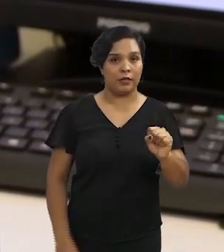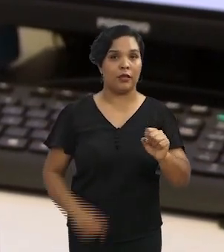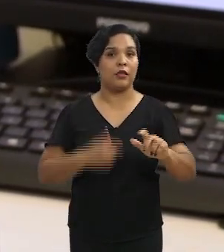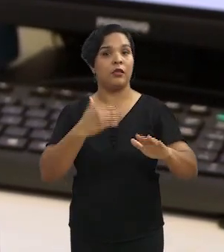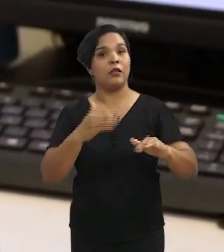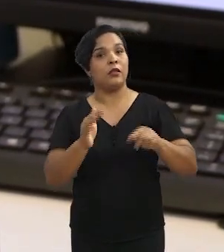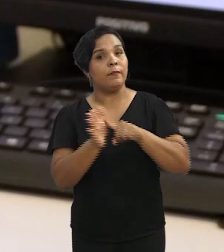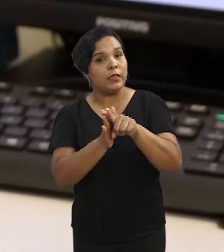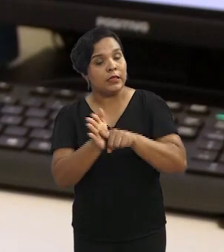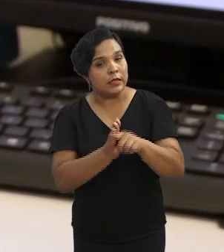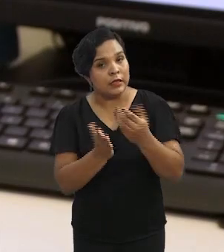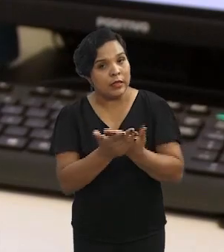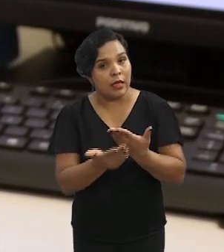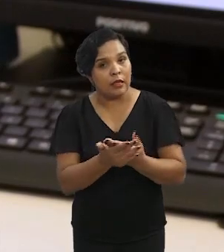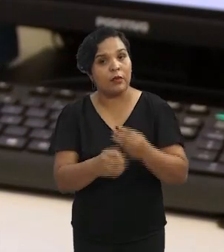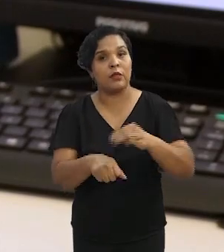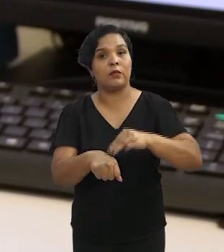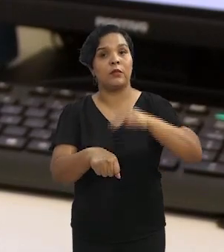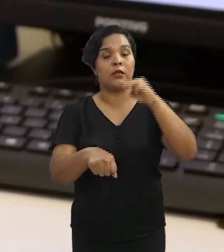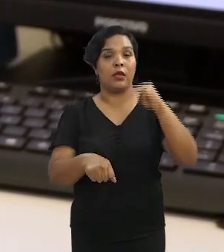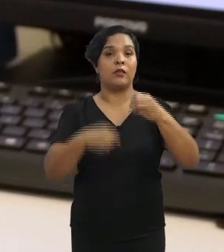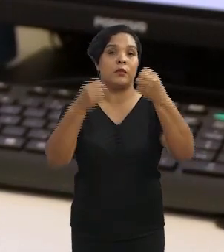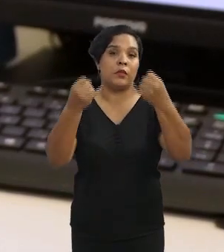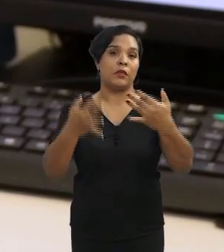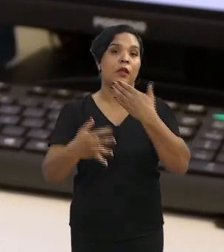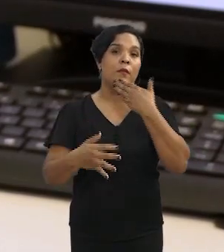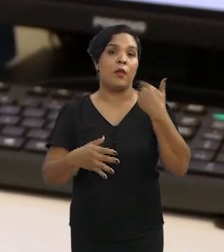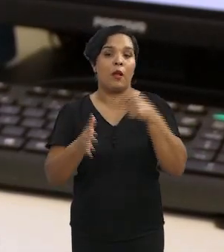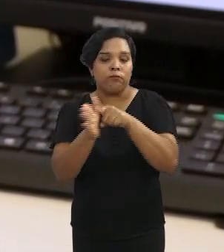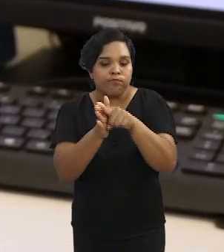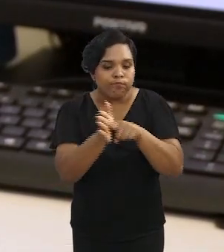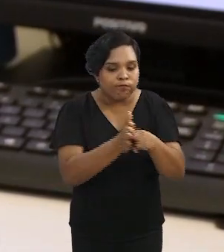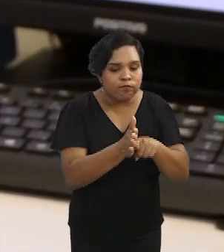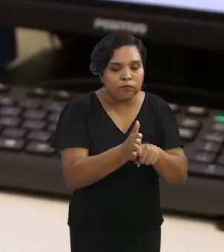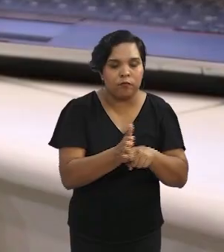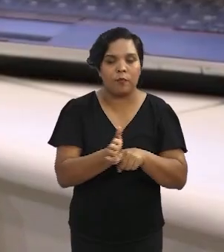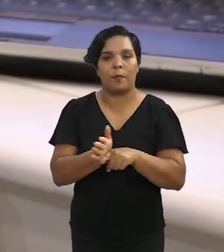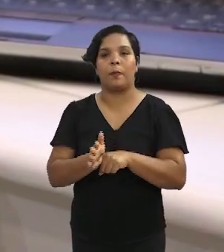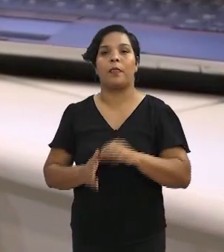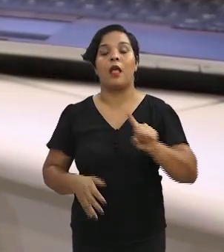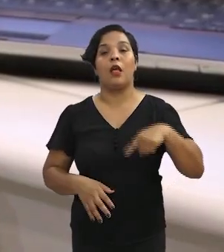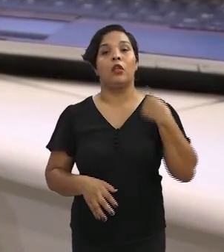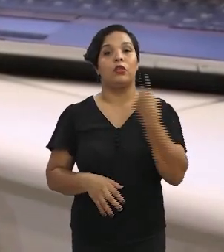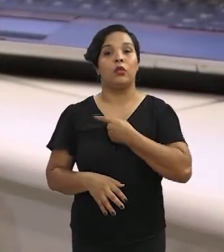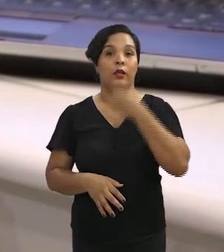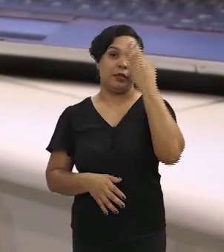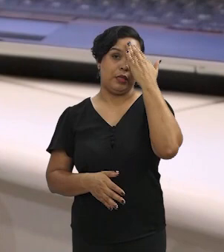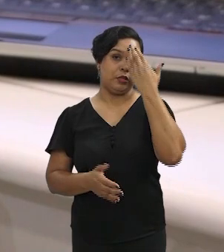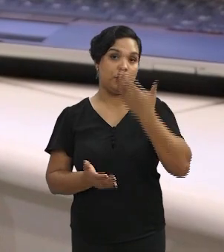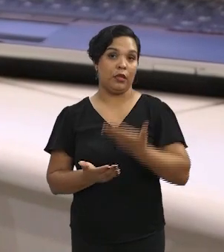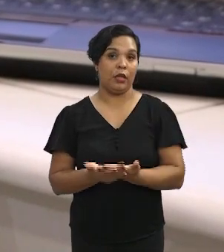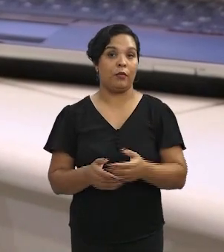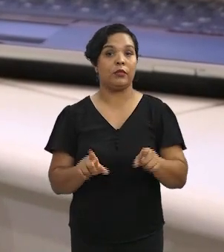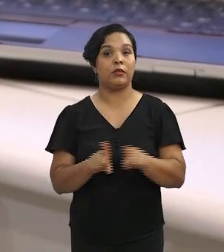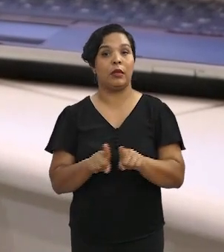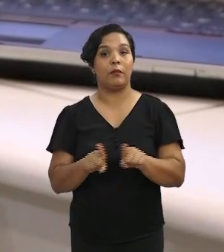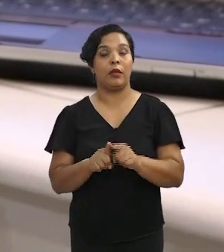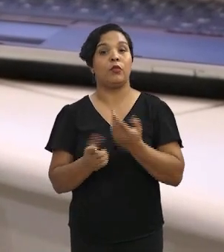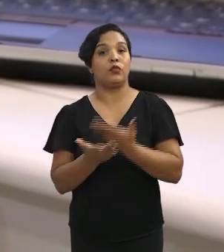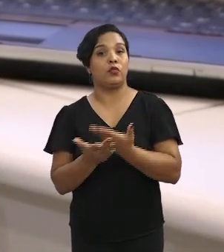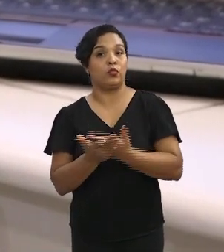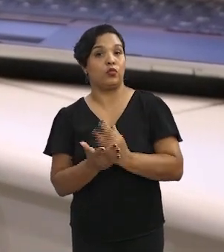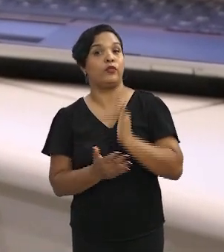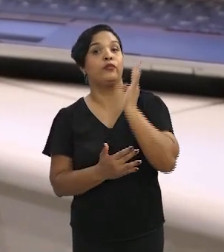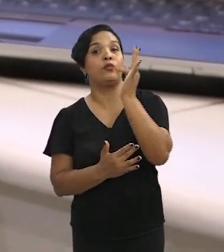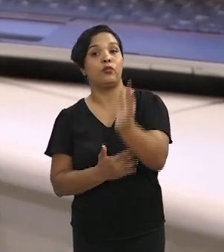de mestrado, que vai poder caracterizar melhor e esmiuçar os achados. Nós acreditamos, né, que se